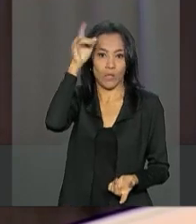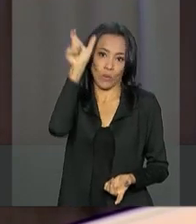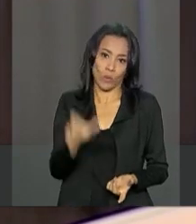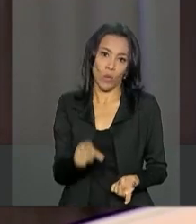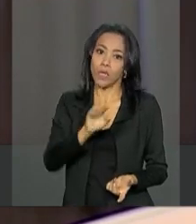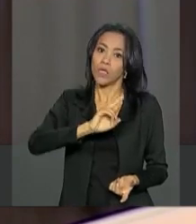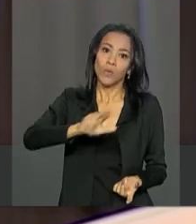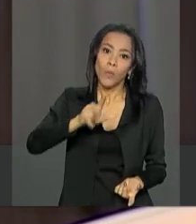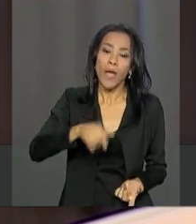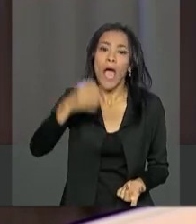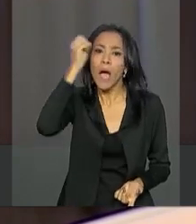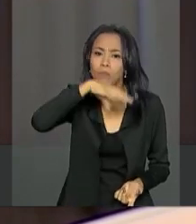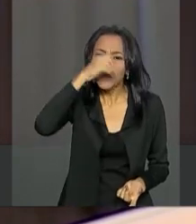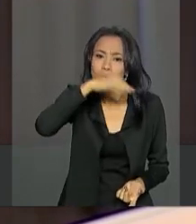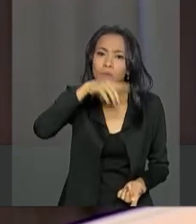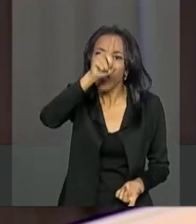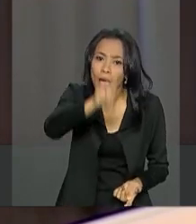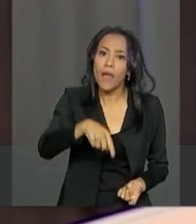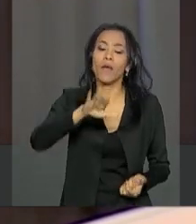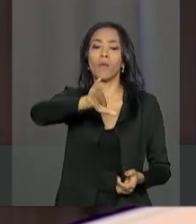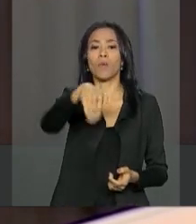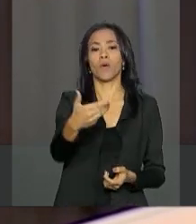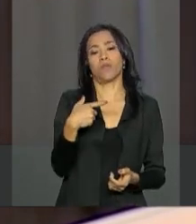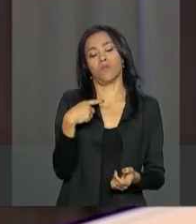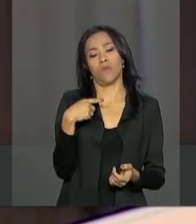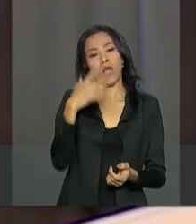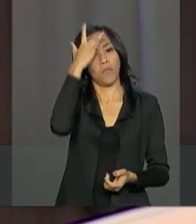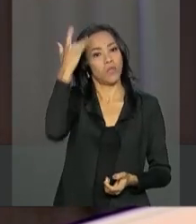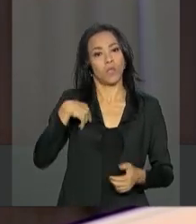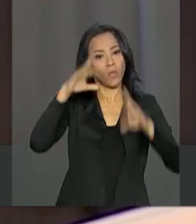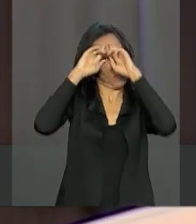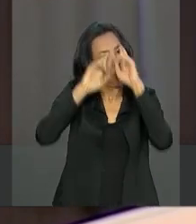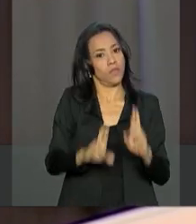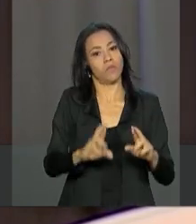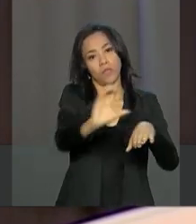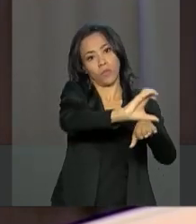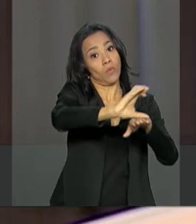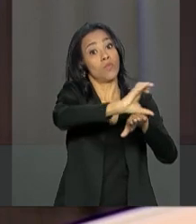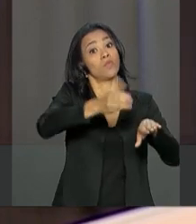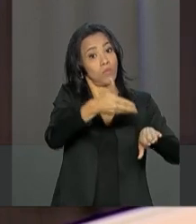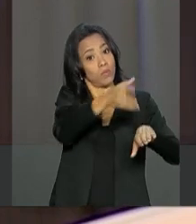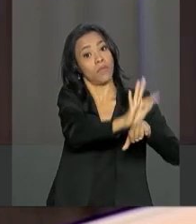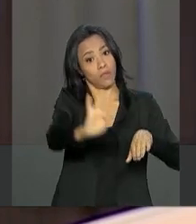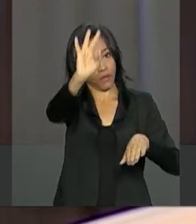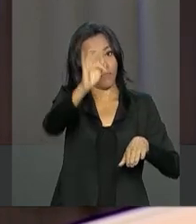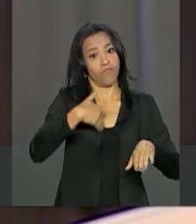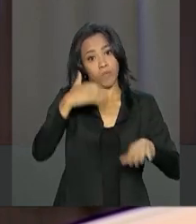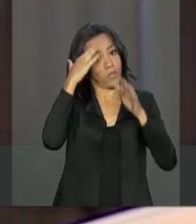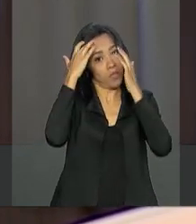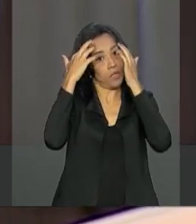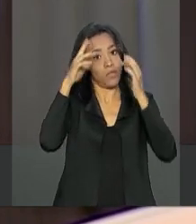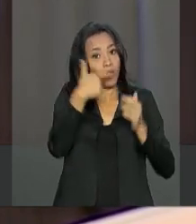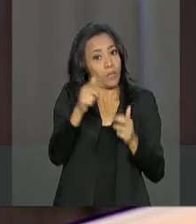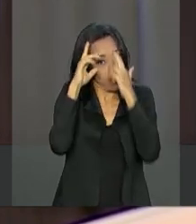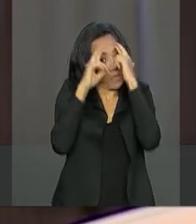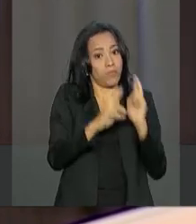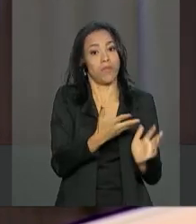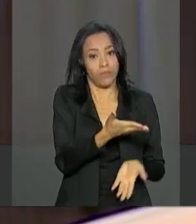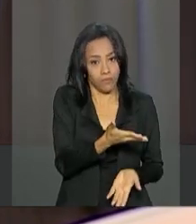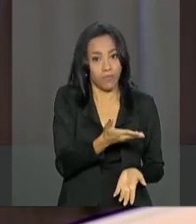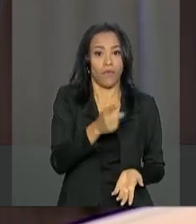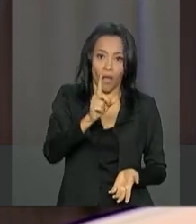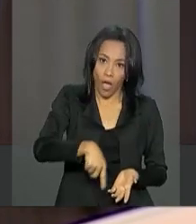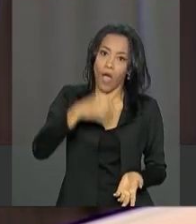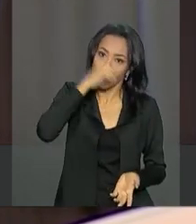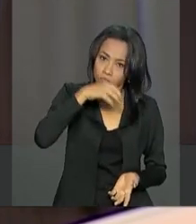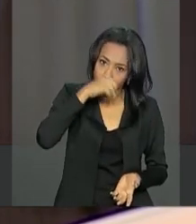o abuso de autoridade nasce quando você ultrapassa os limites da Constituição Federal. E, lamentavelmente, vez ou